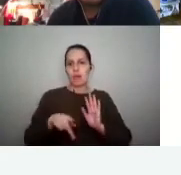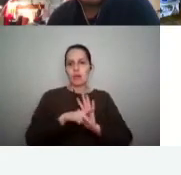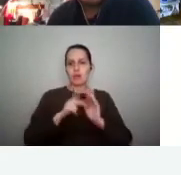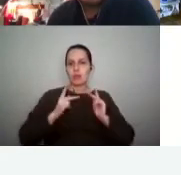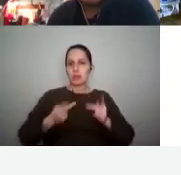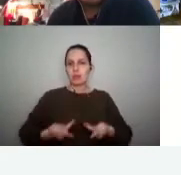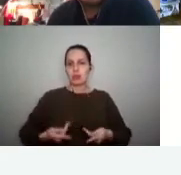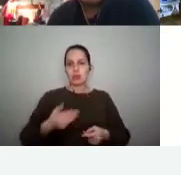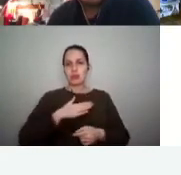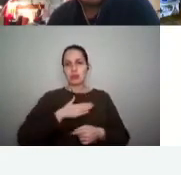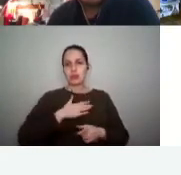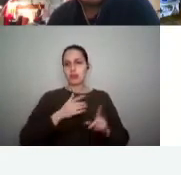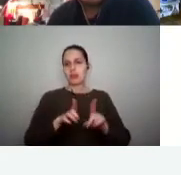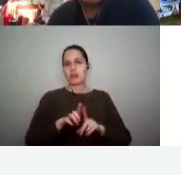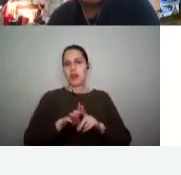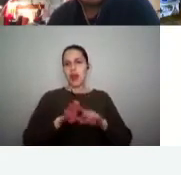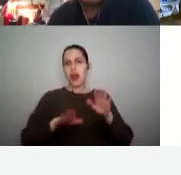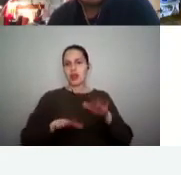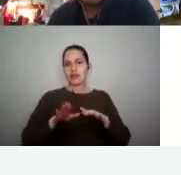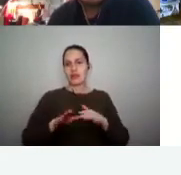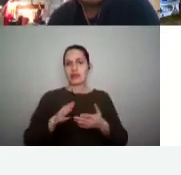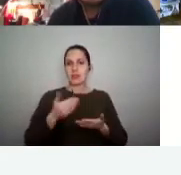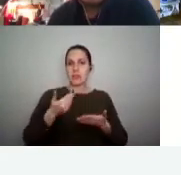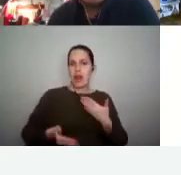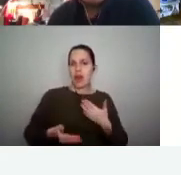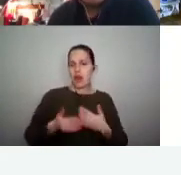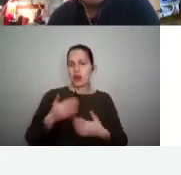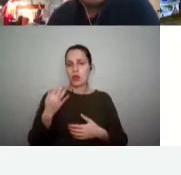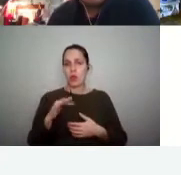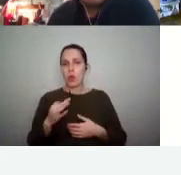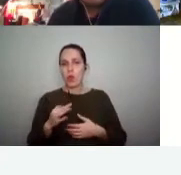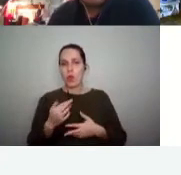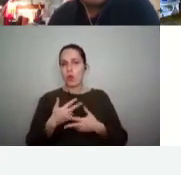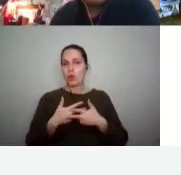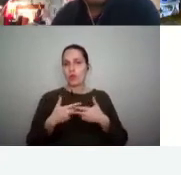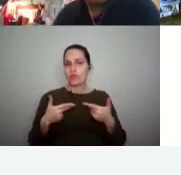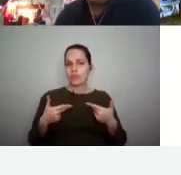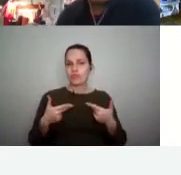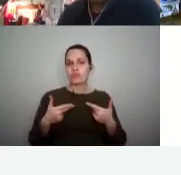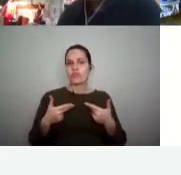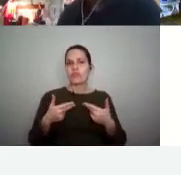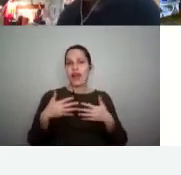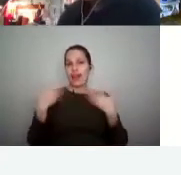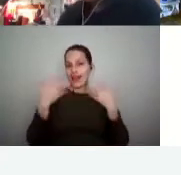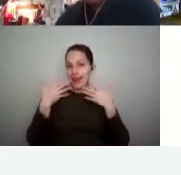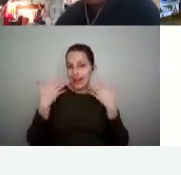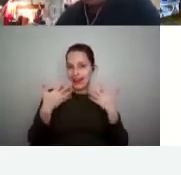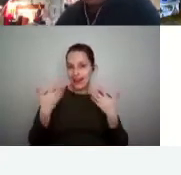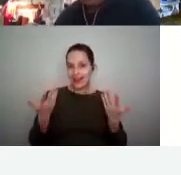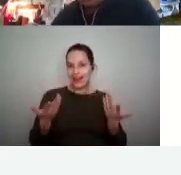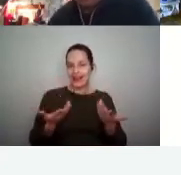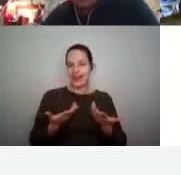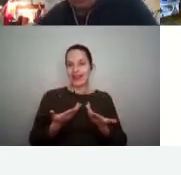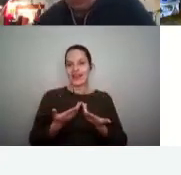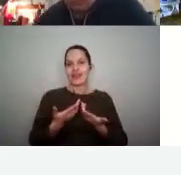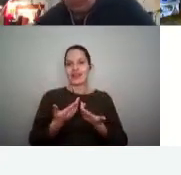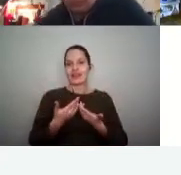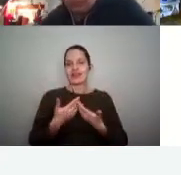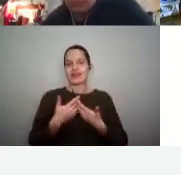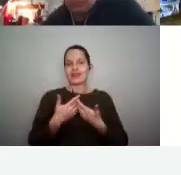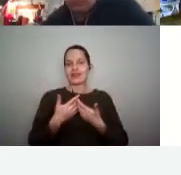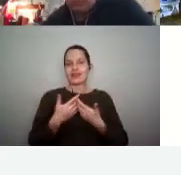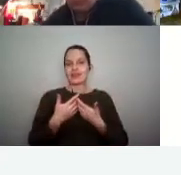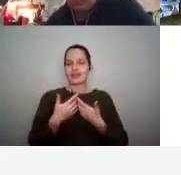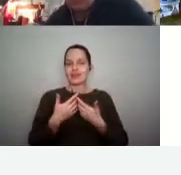nós temos perdas, nós temos dores, nós temos alegrias, nós temos, então, assim